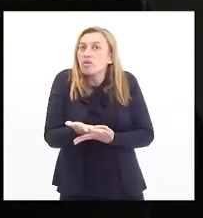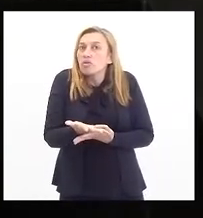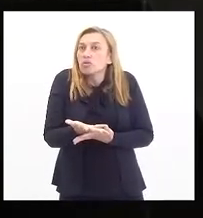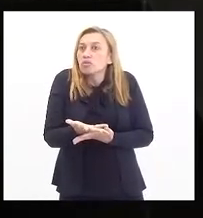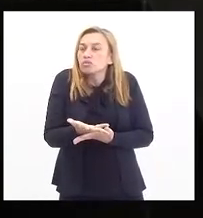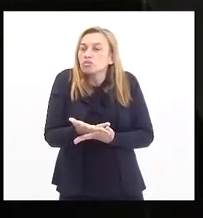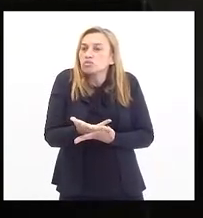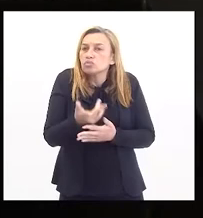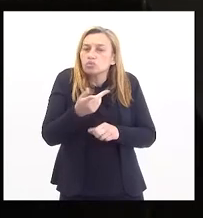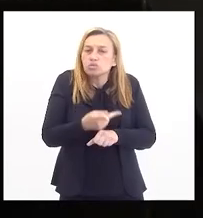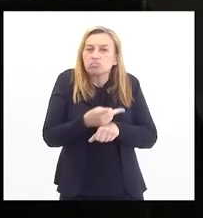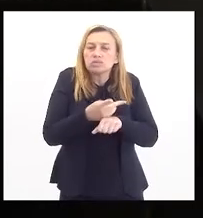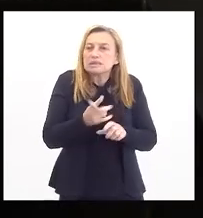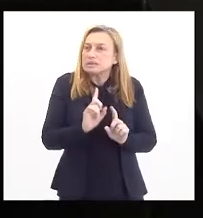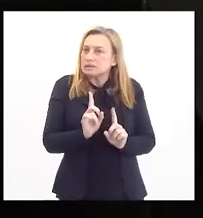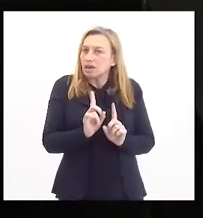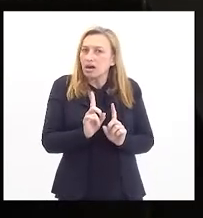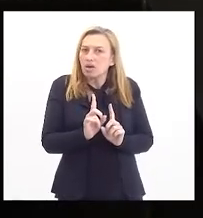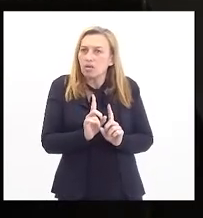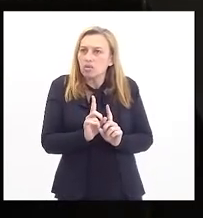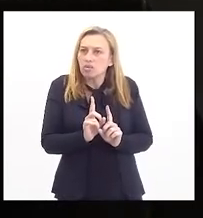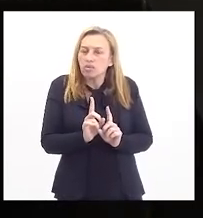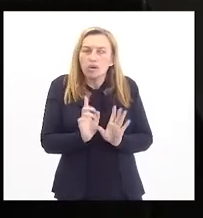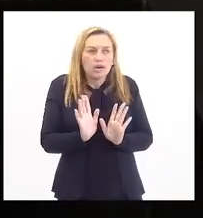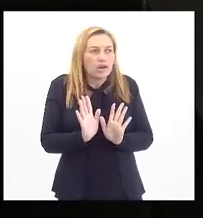não é uma gratificação para que eles